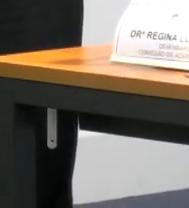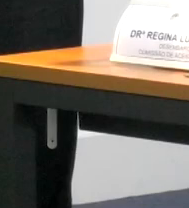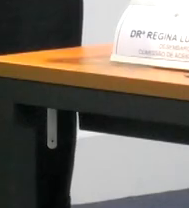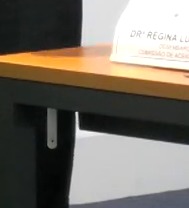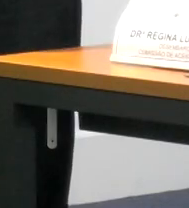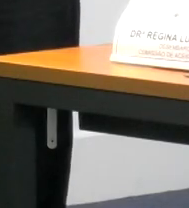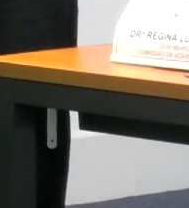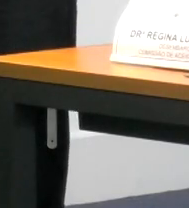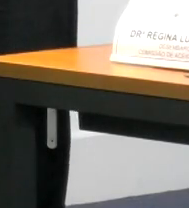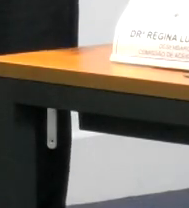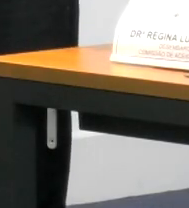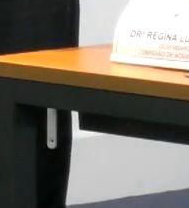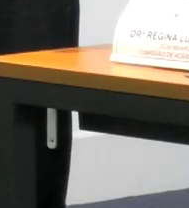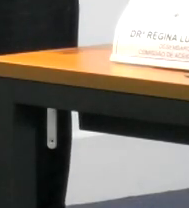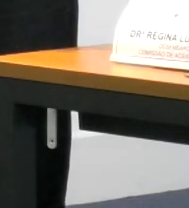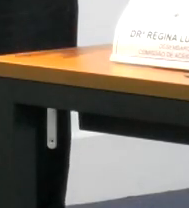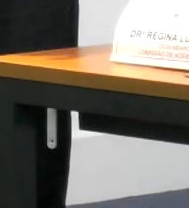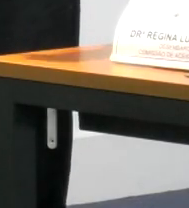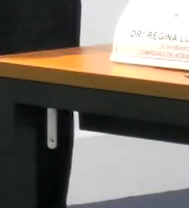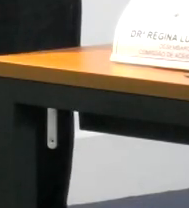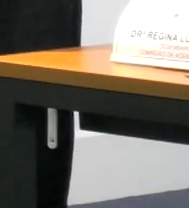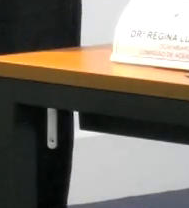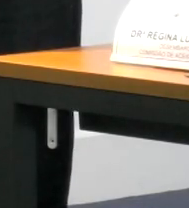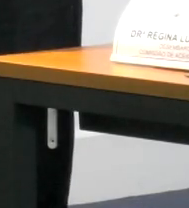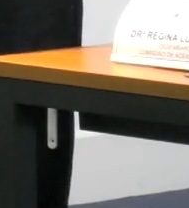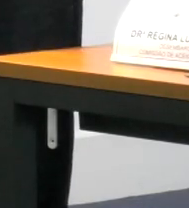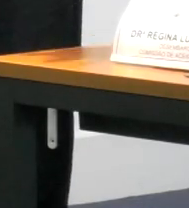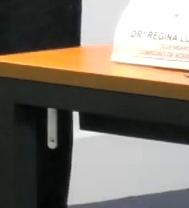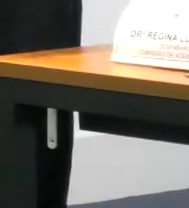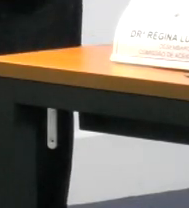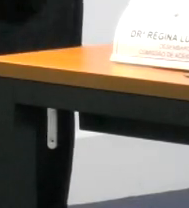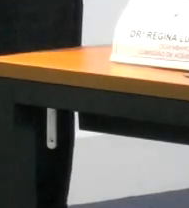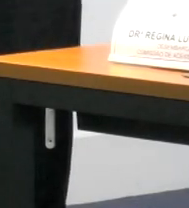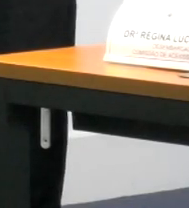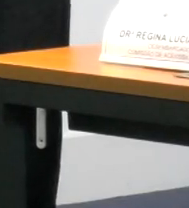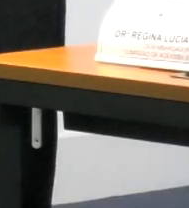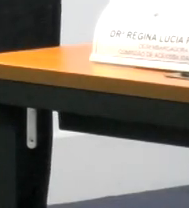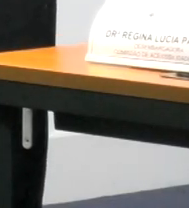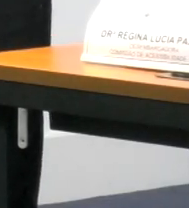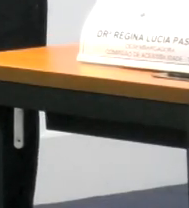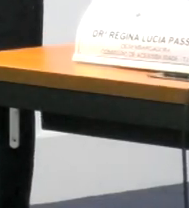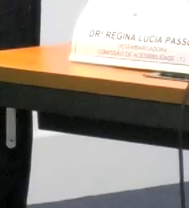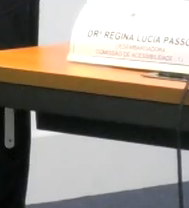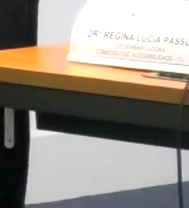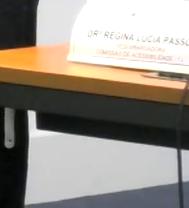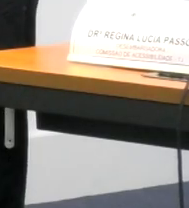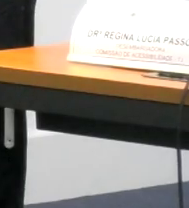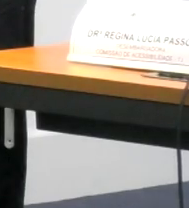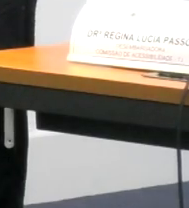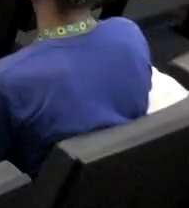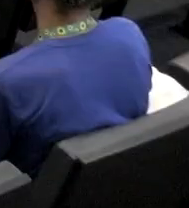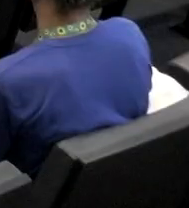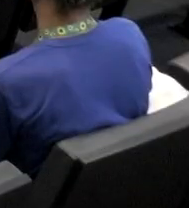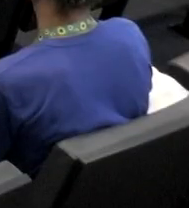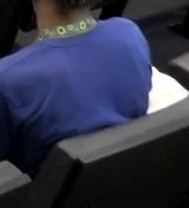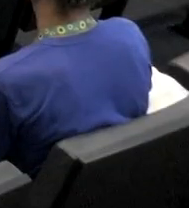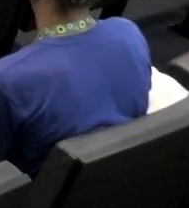especialista de fato no assunto e entender que a terapia aba compõe supervisão e acompamento terapêutico muito